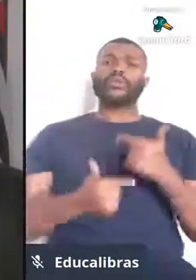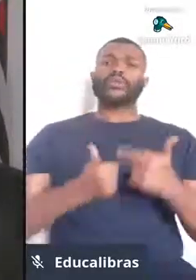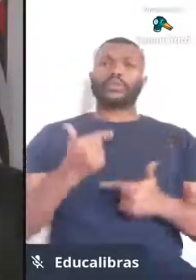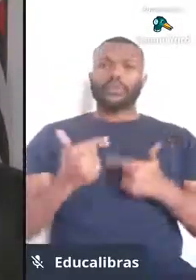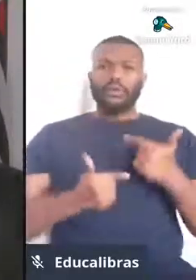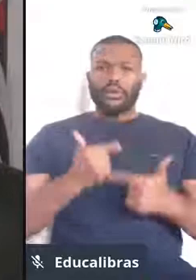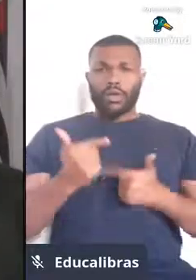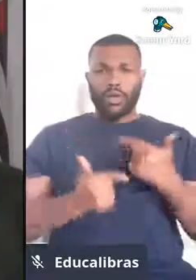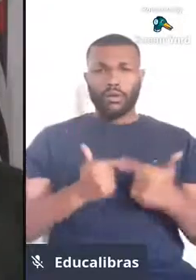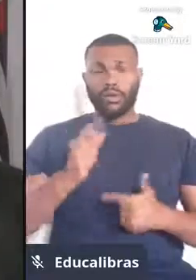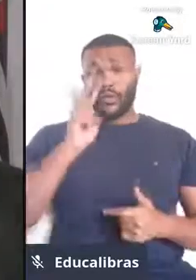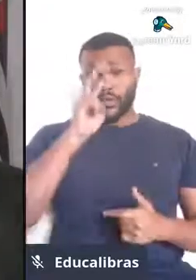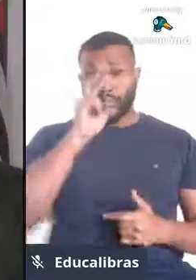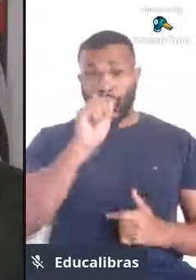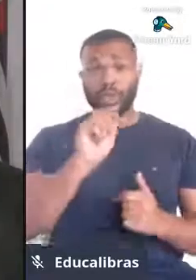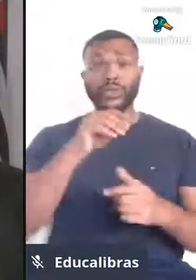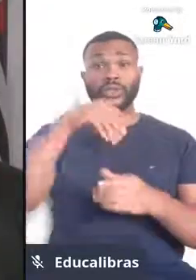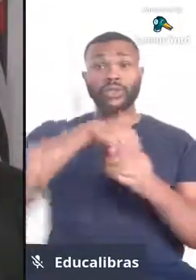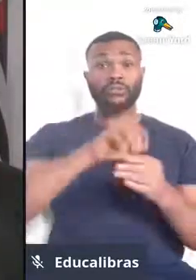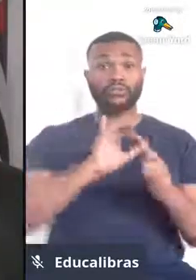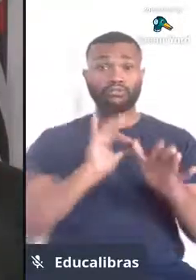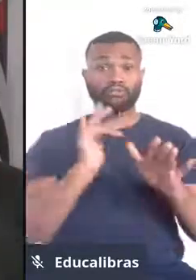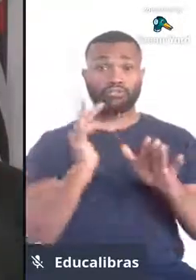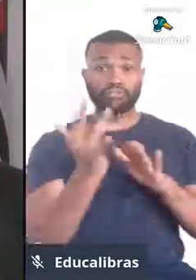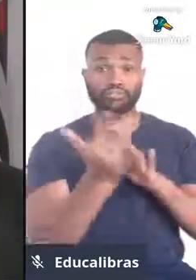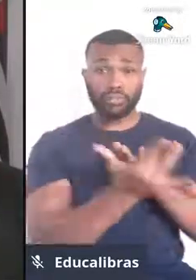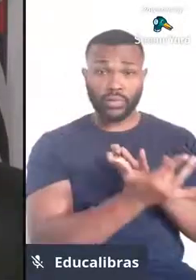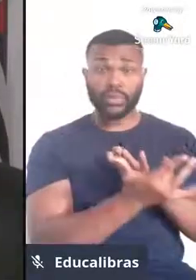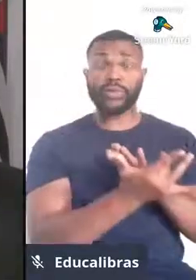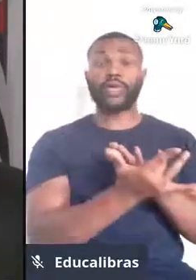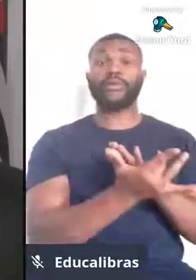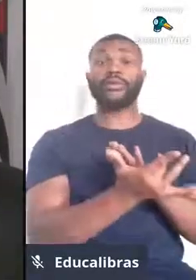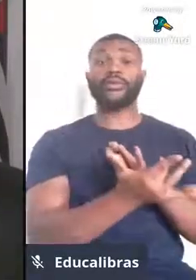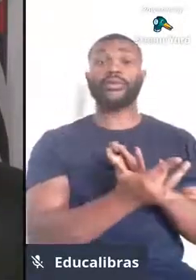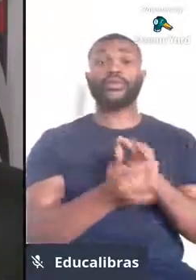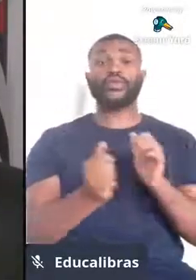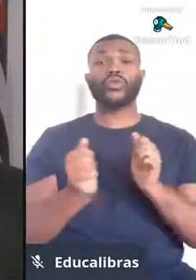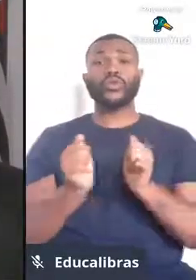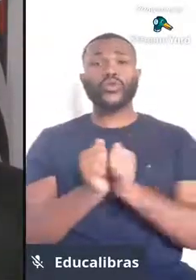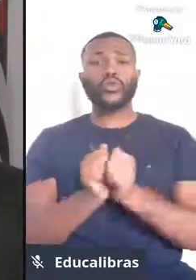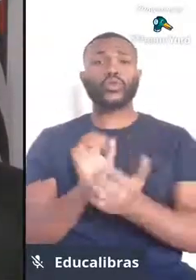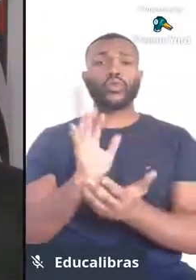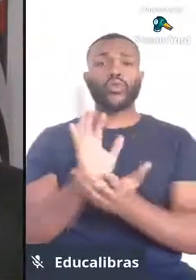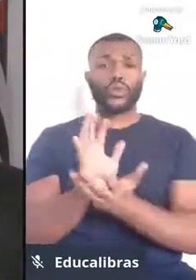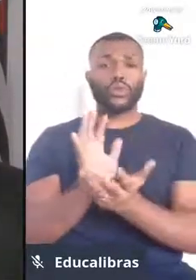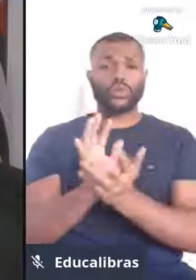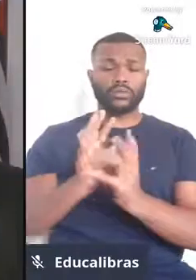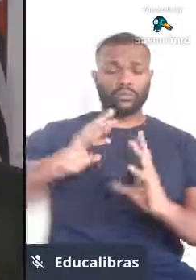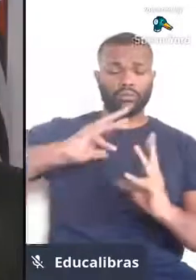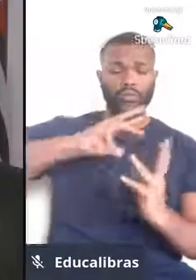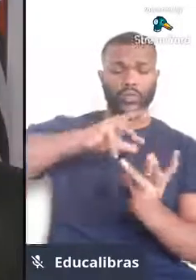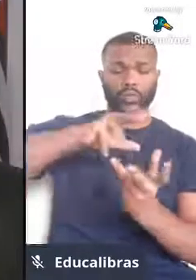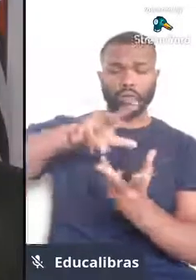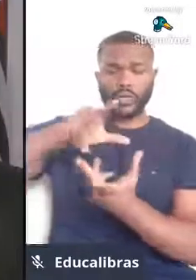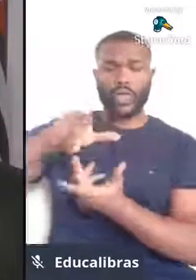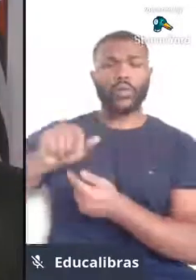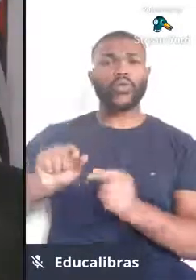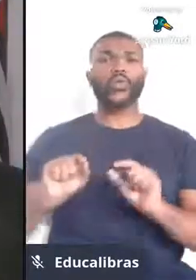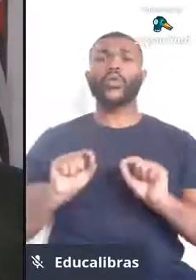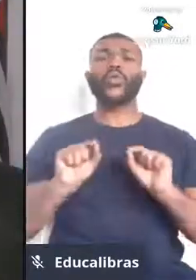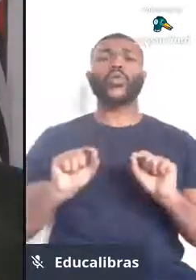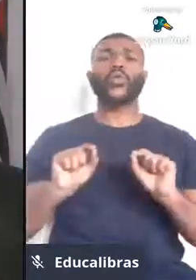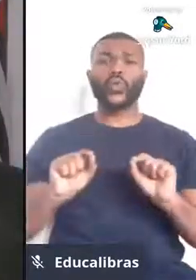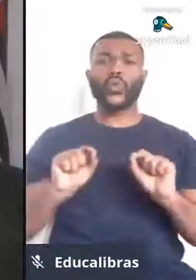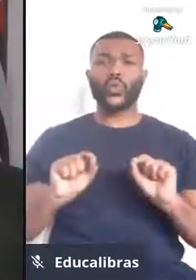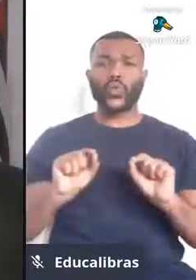nas redes sociais e junto à comunidade internacional na geração